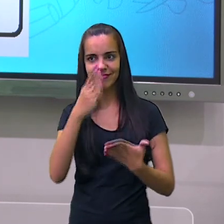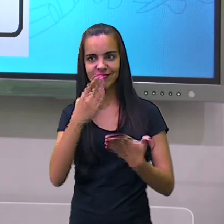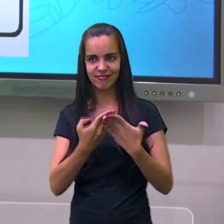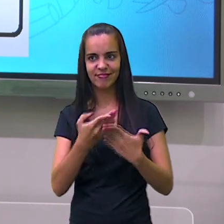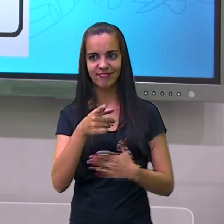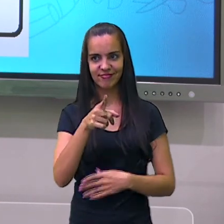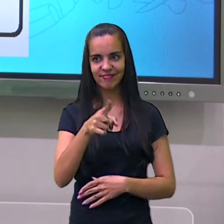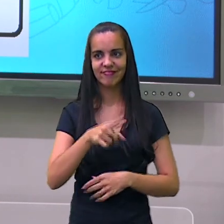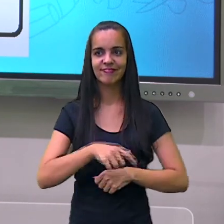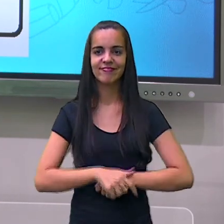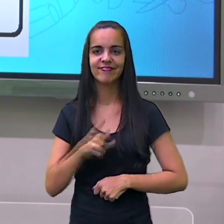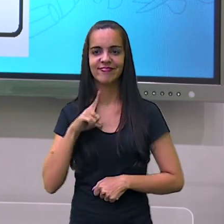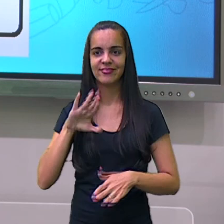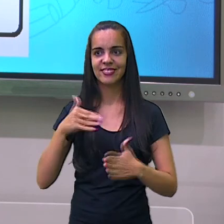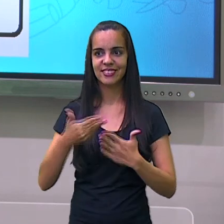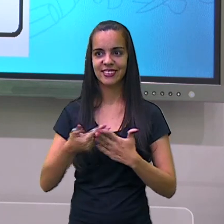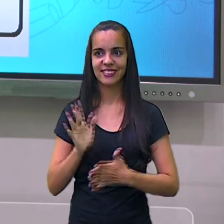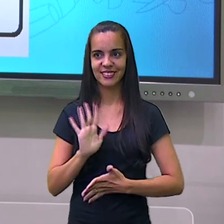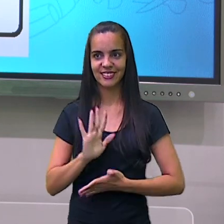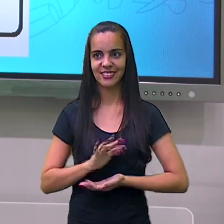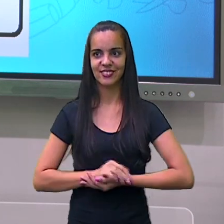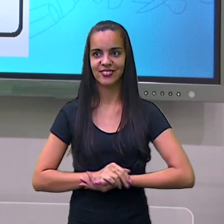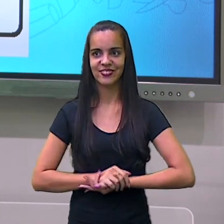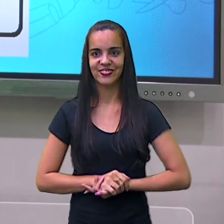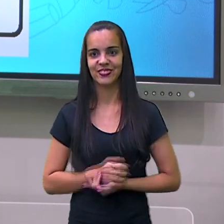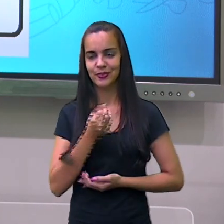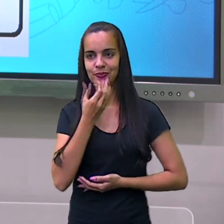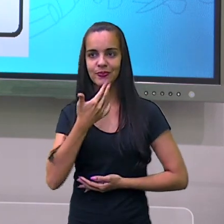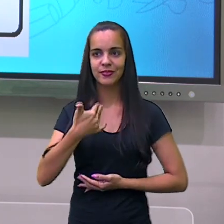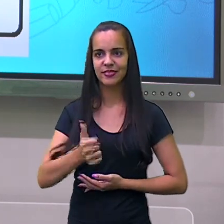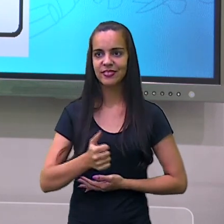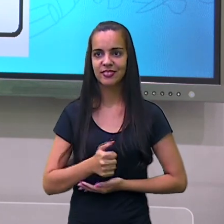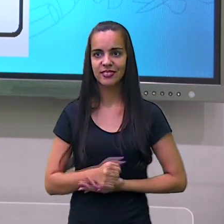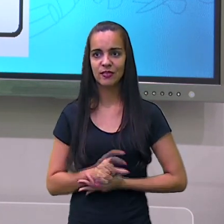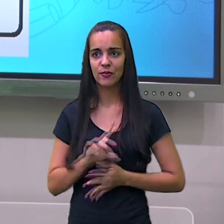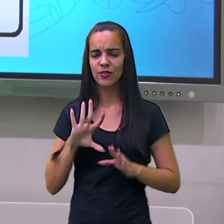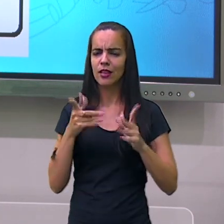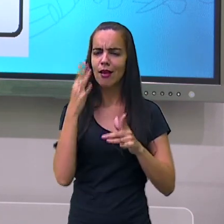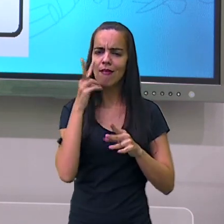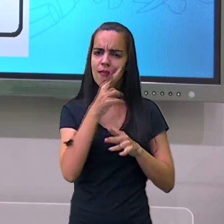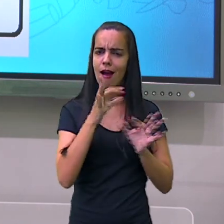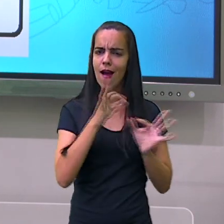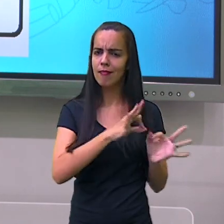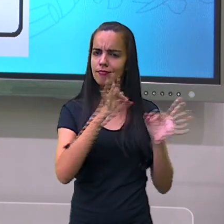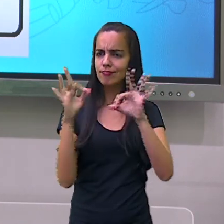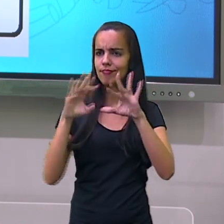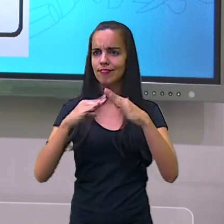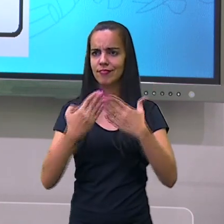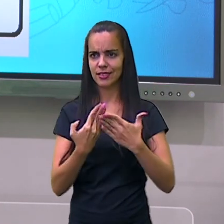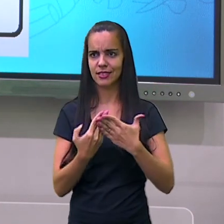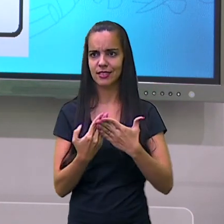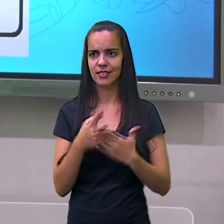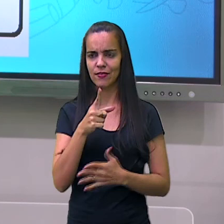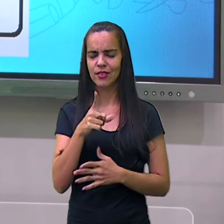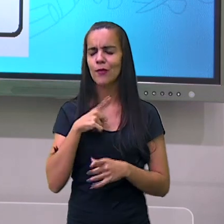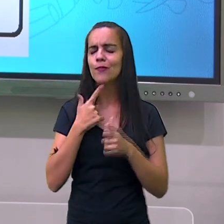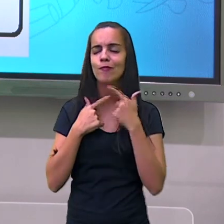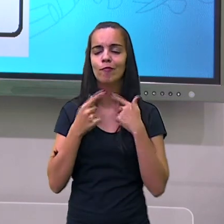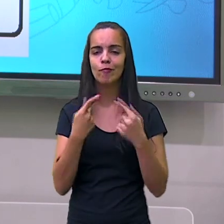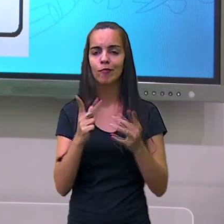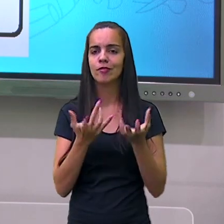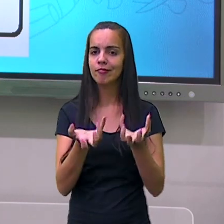que você já tenha feito, tá bom? E assista às aulas lá, gente, quantas vezes você quiser.